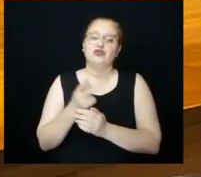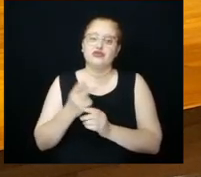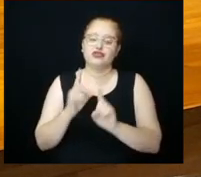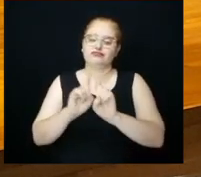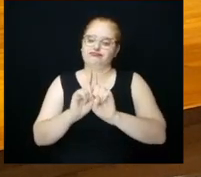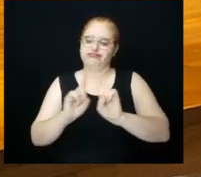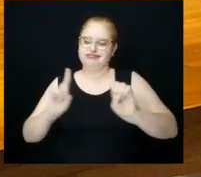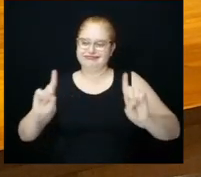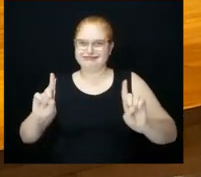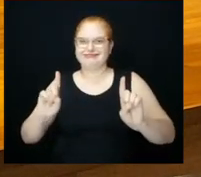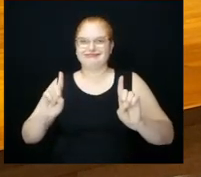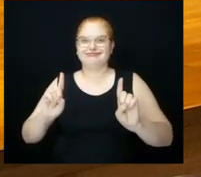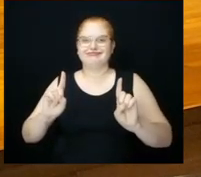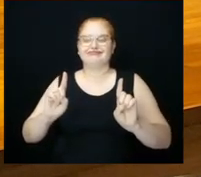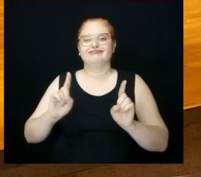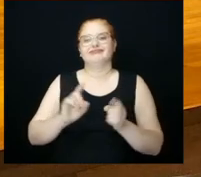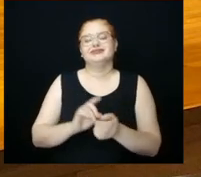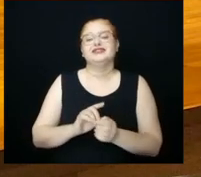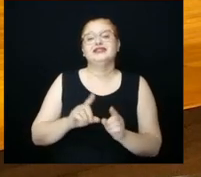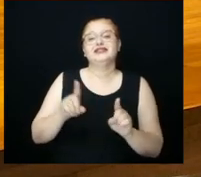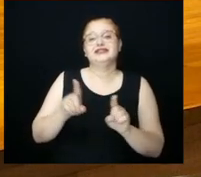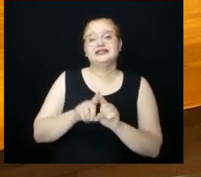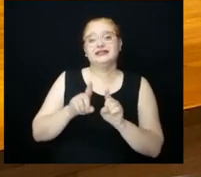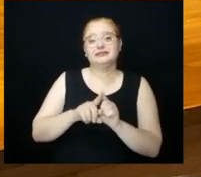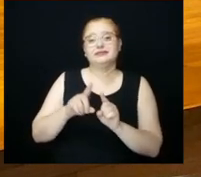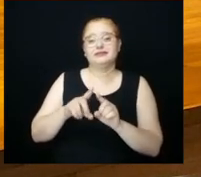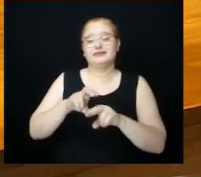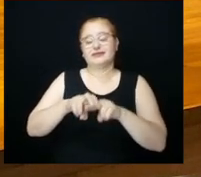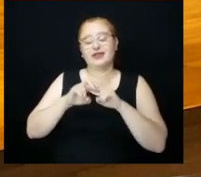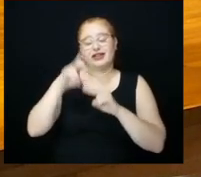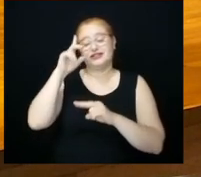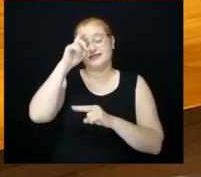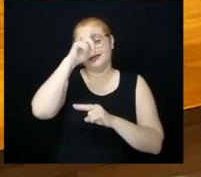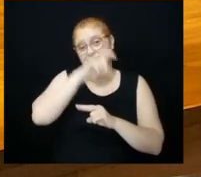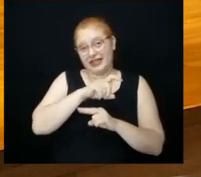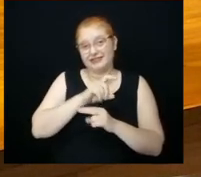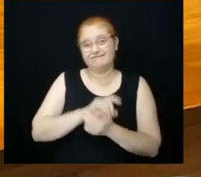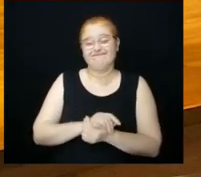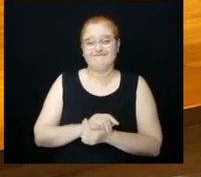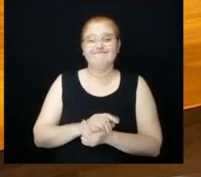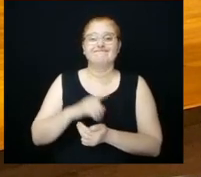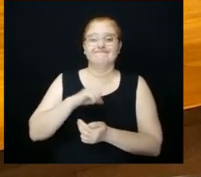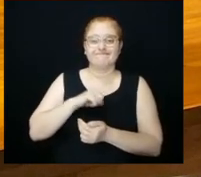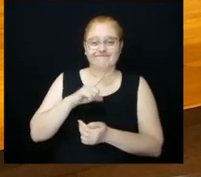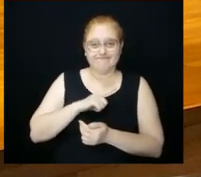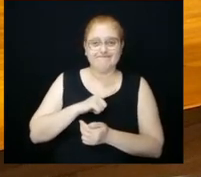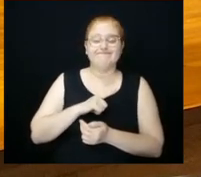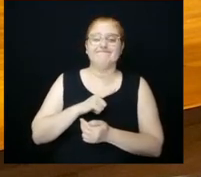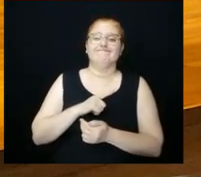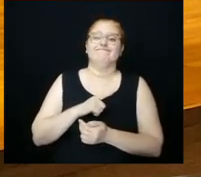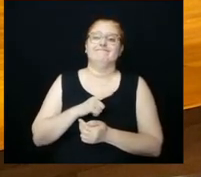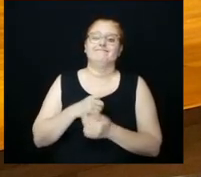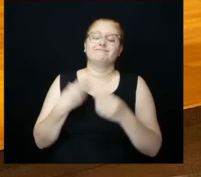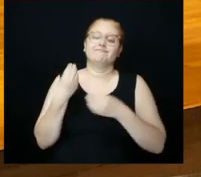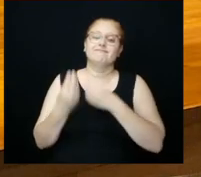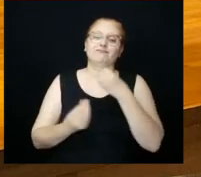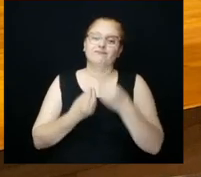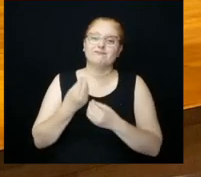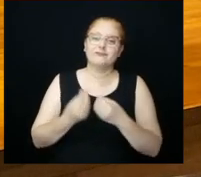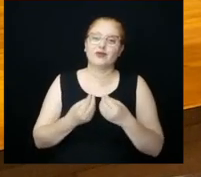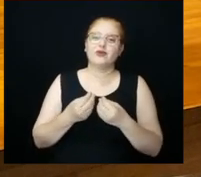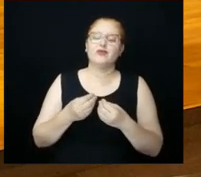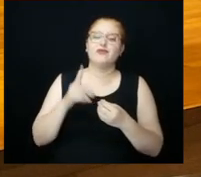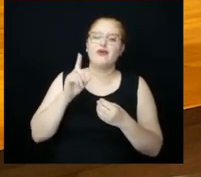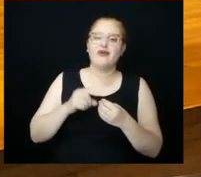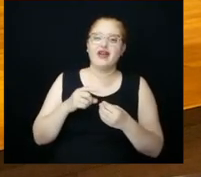afastando em função de muitas questões dela e das dificuldades que ela teve em lidar com a situação de ser